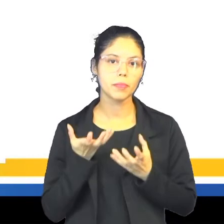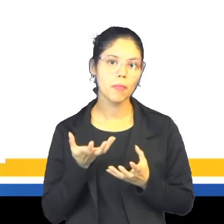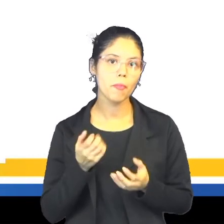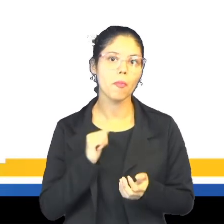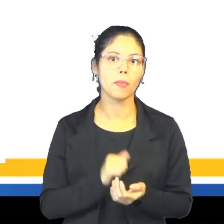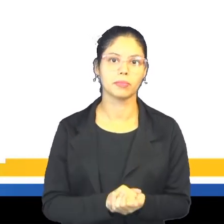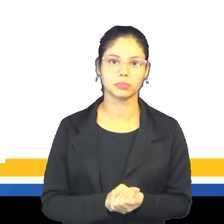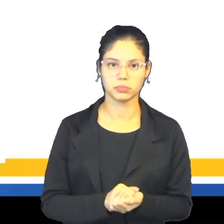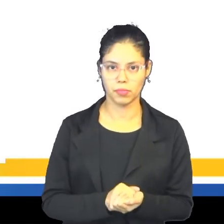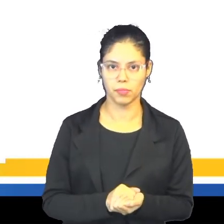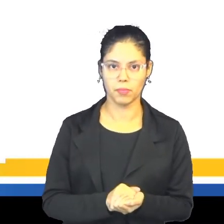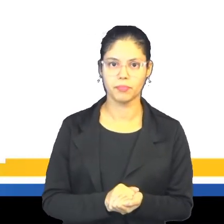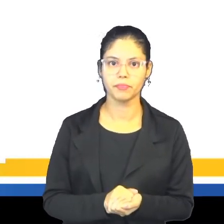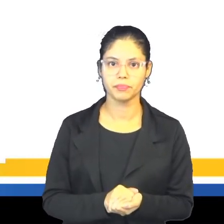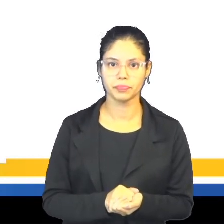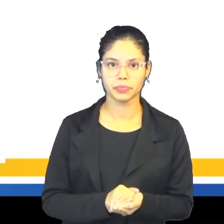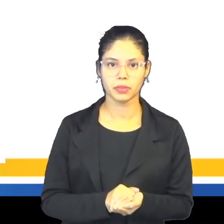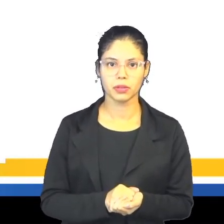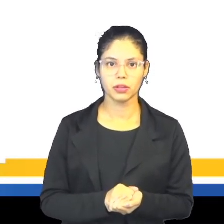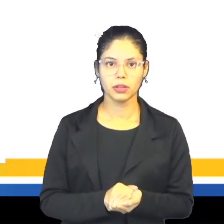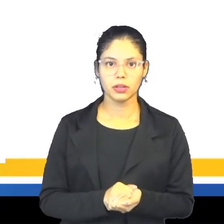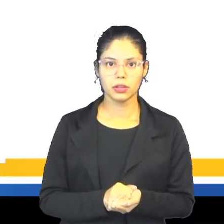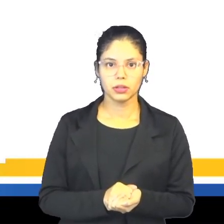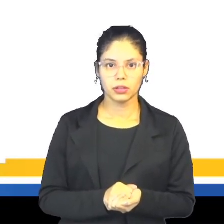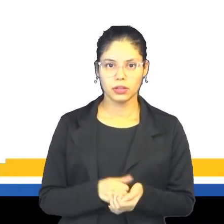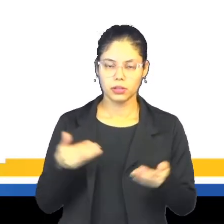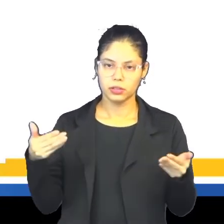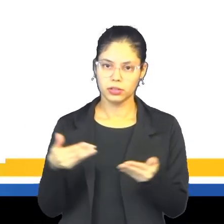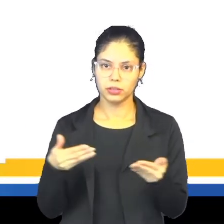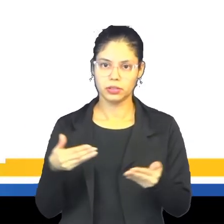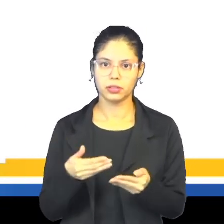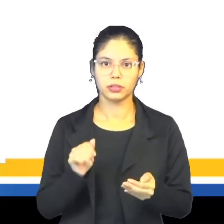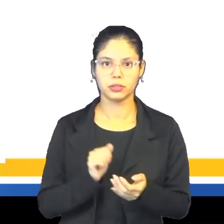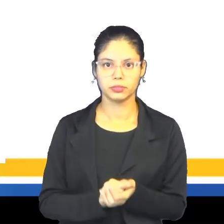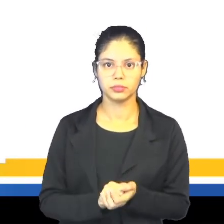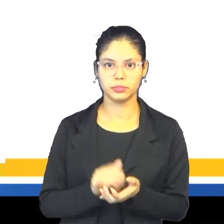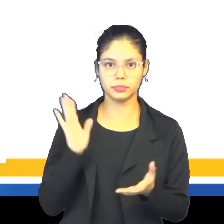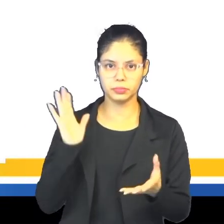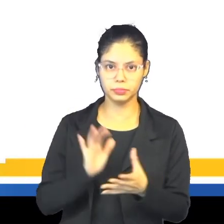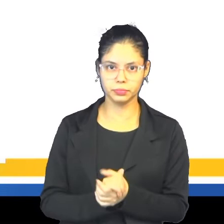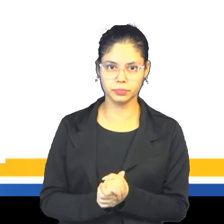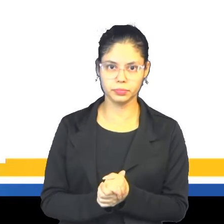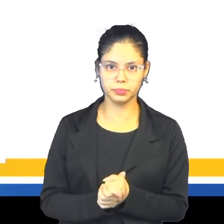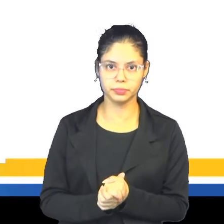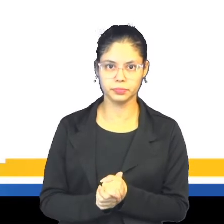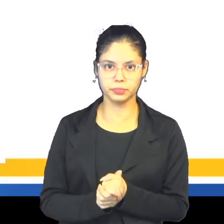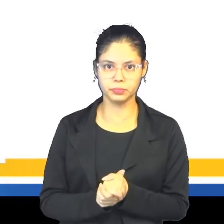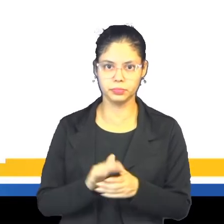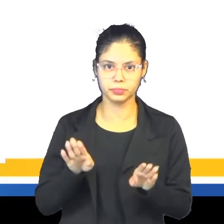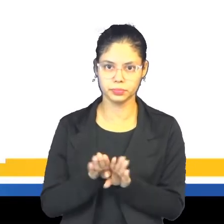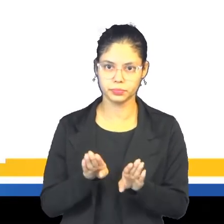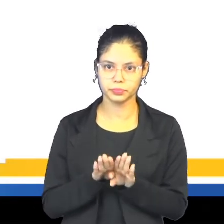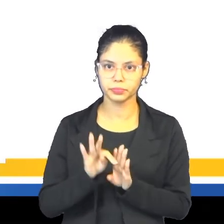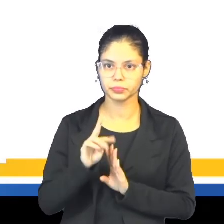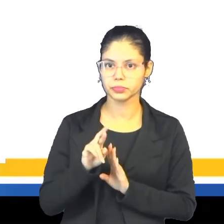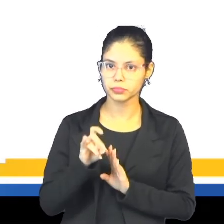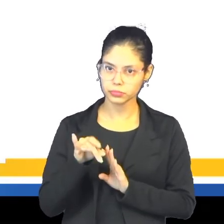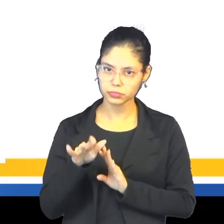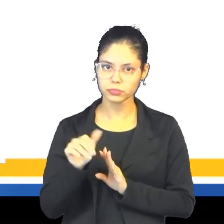de testigo. Ou seja, Isabel, hoje é o dia, né, do nosso casamento. Quero que você seja testemunha.